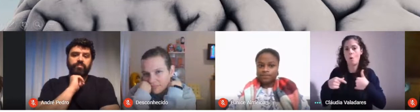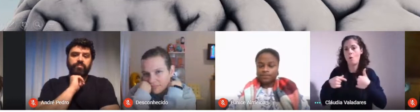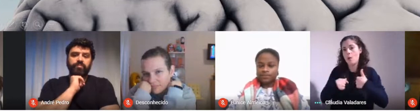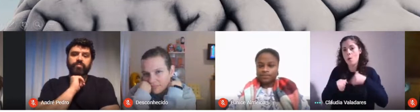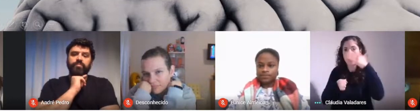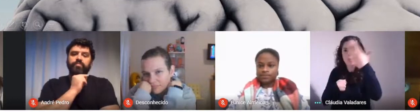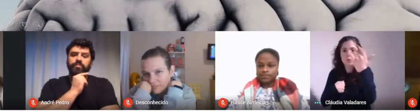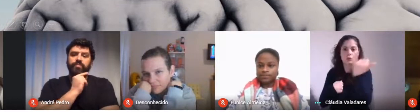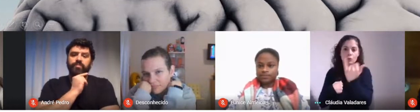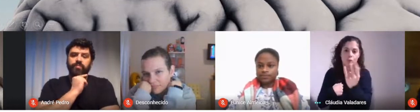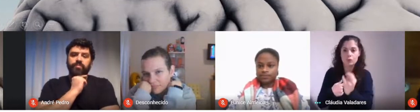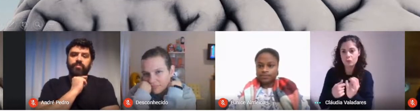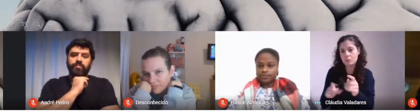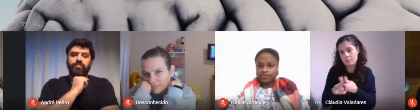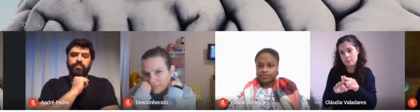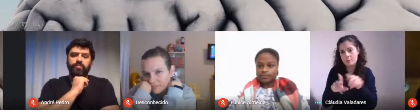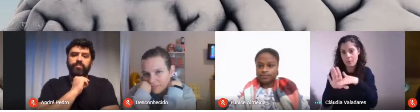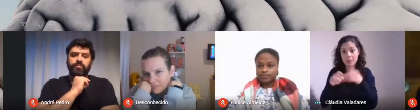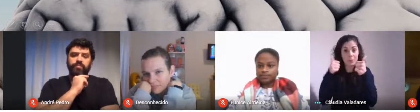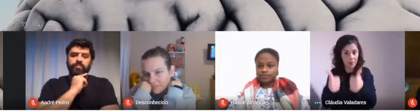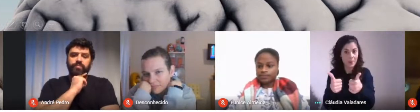ajudar.